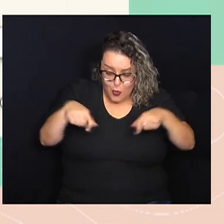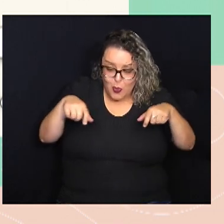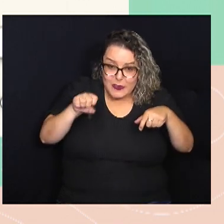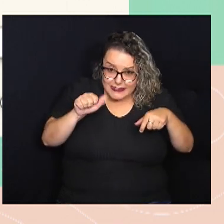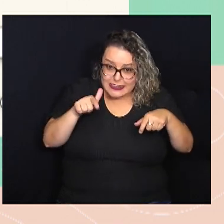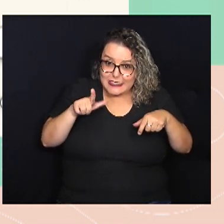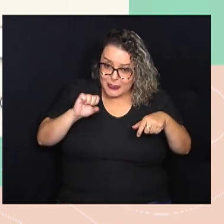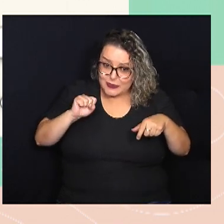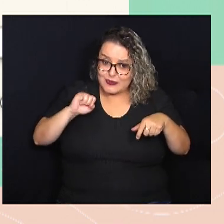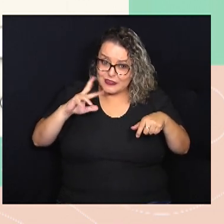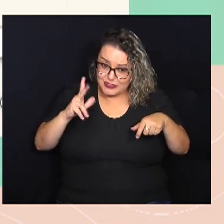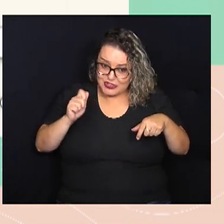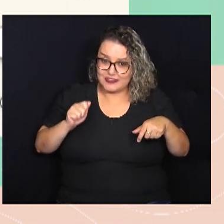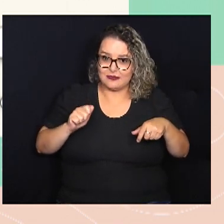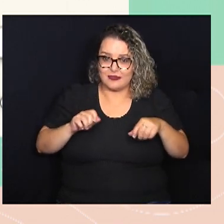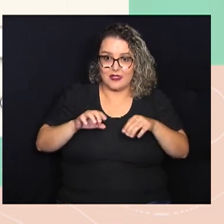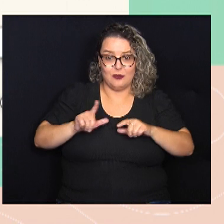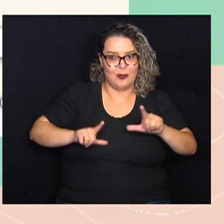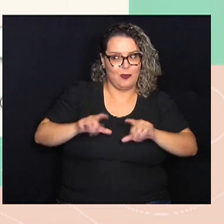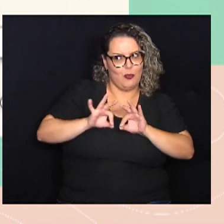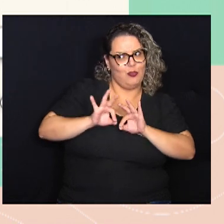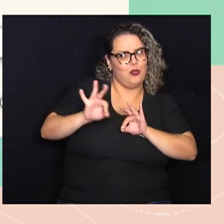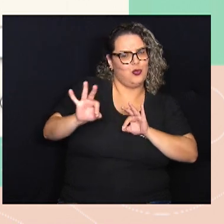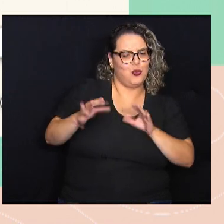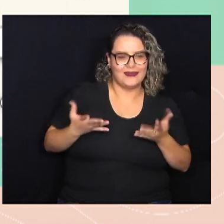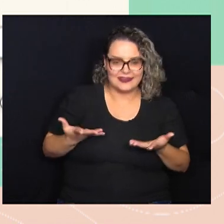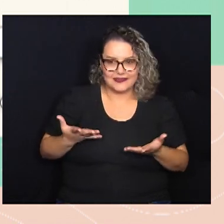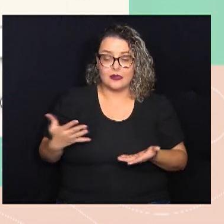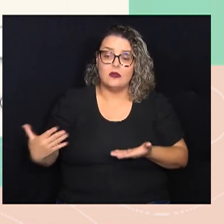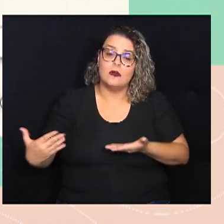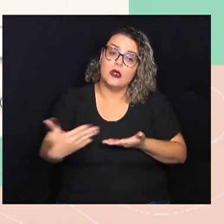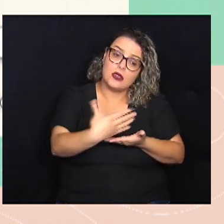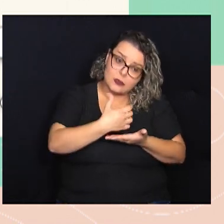redes sociais da associação e preencha o formulário.